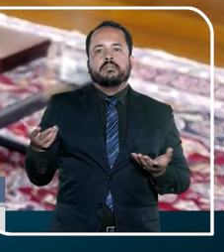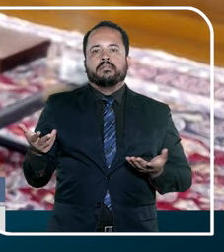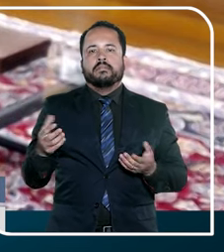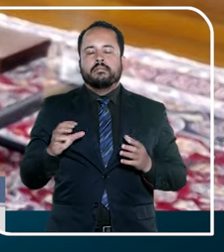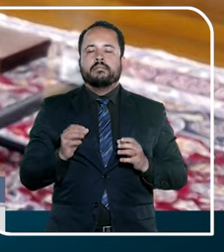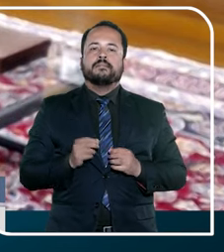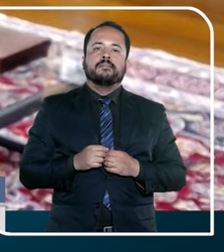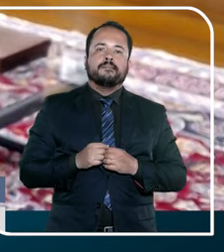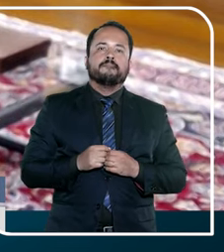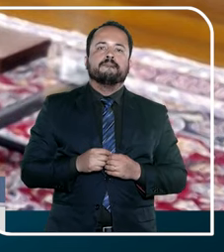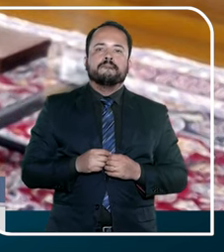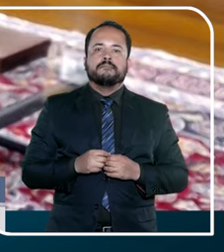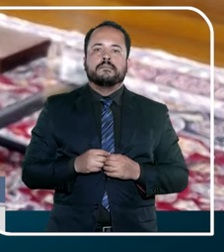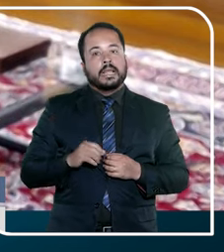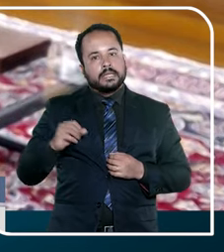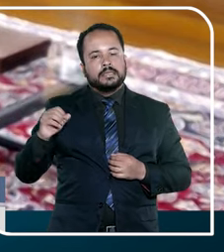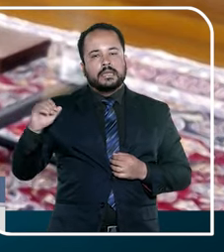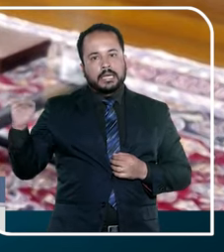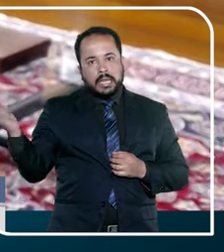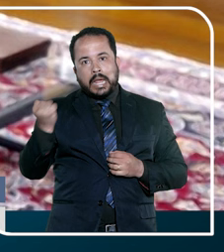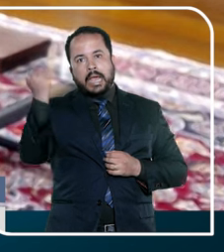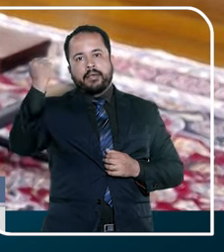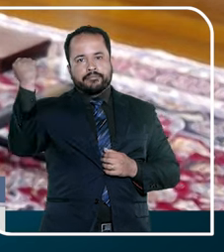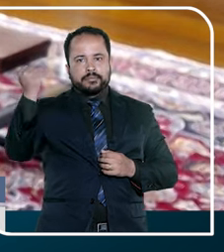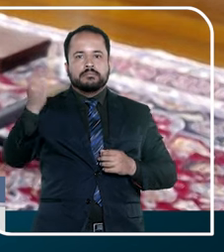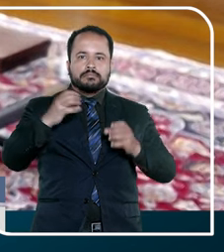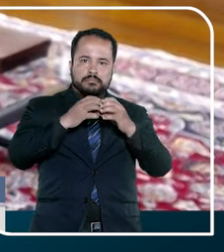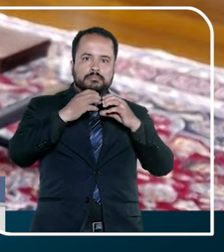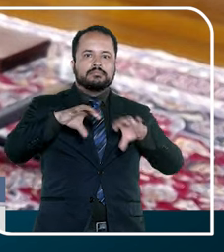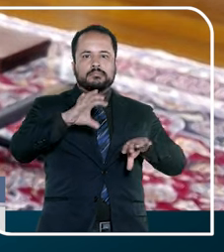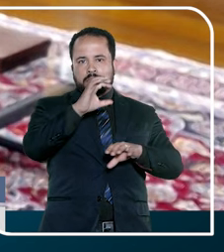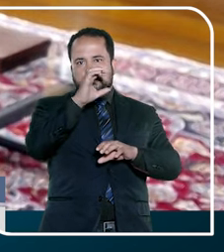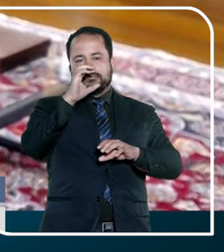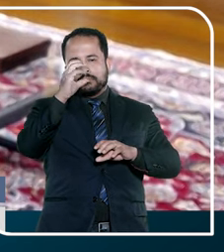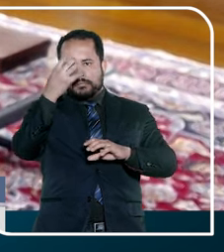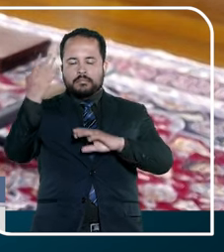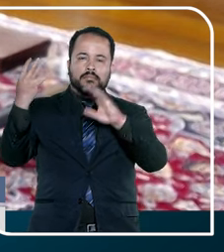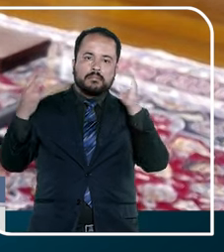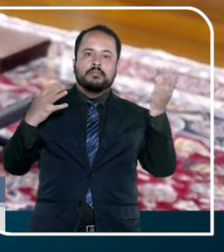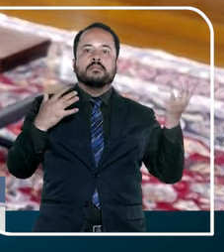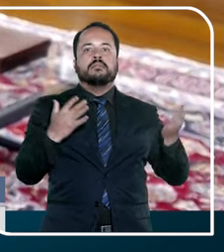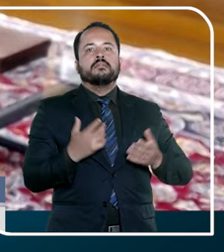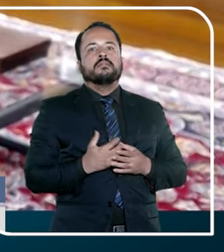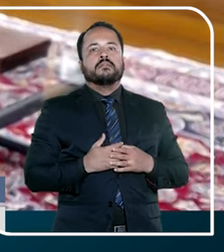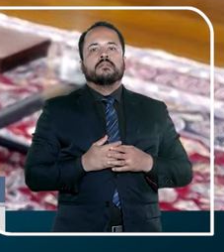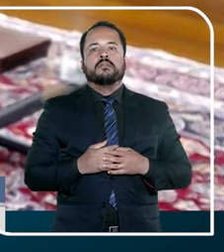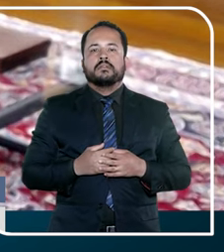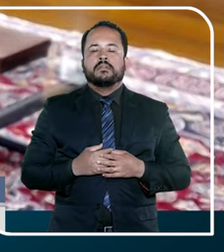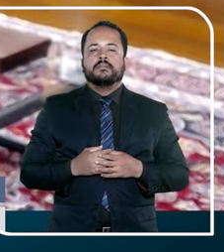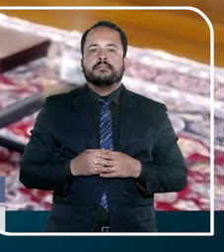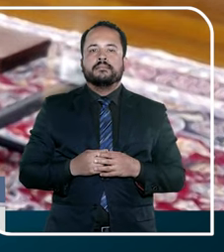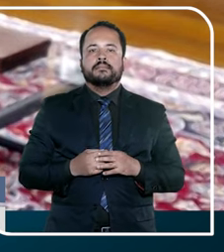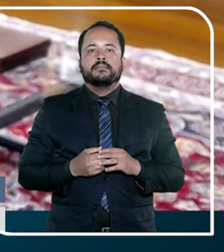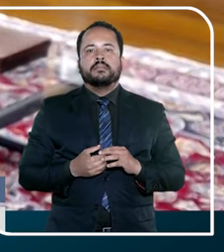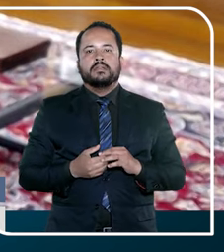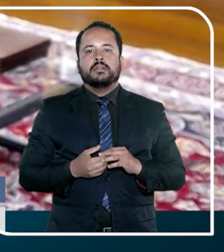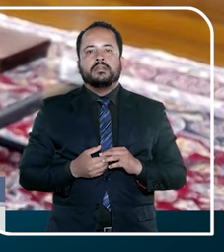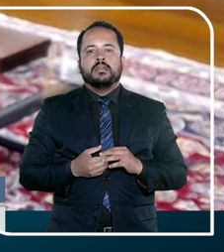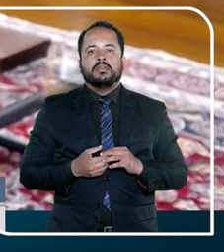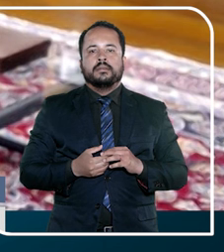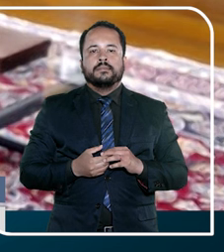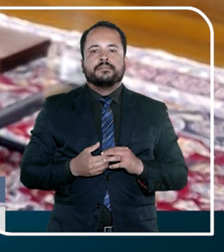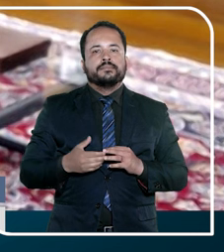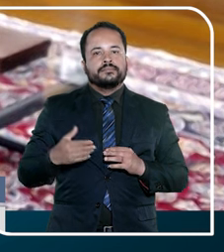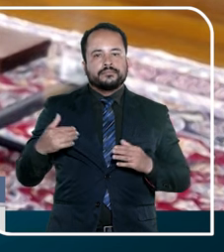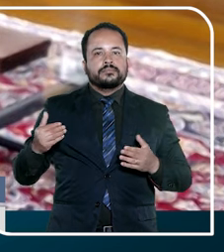e com um pia né e menos de 1 kg numa numa época que seria